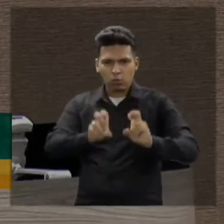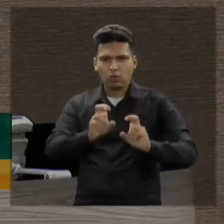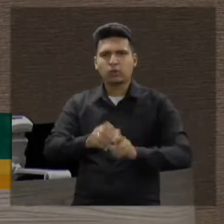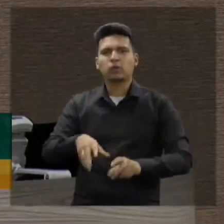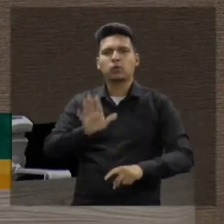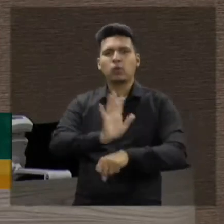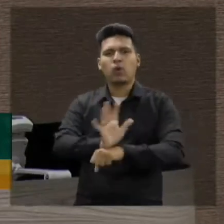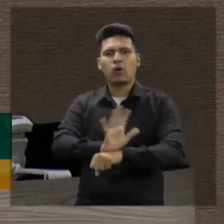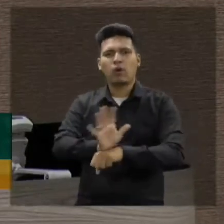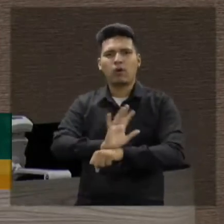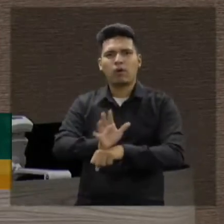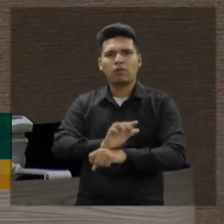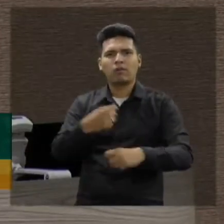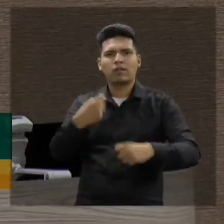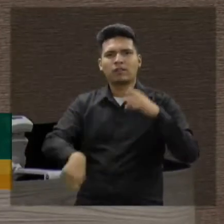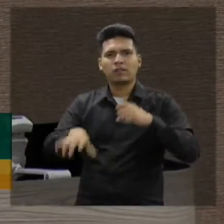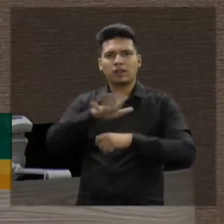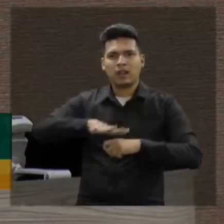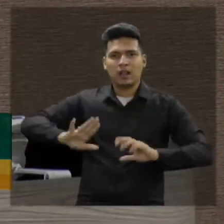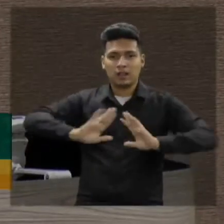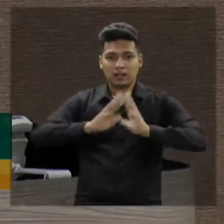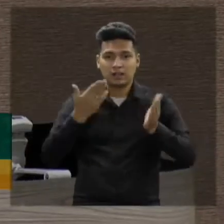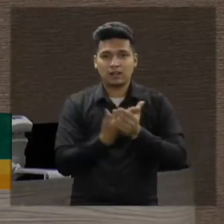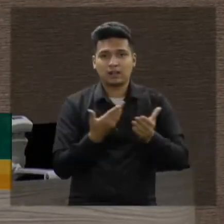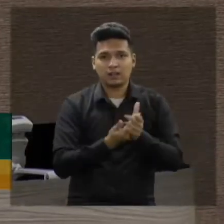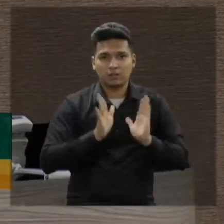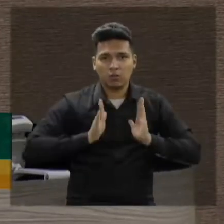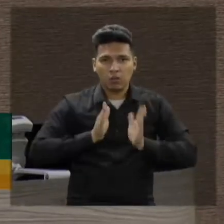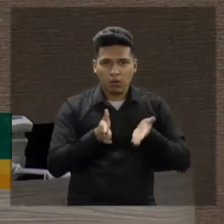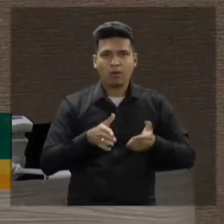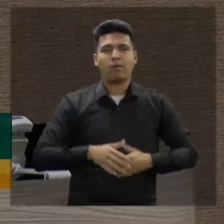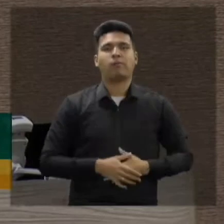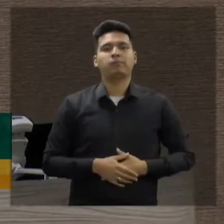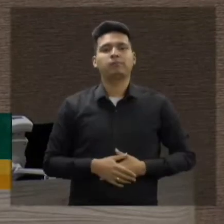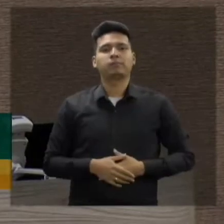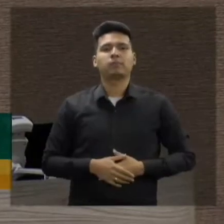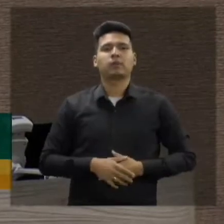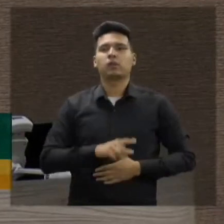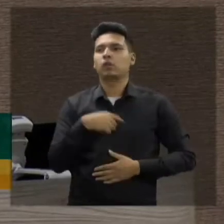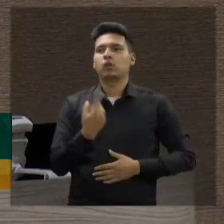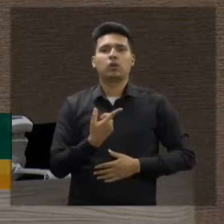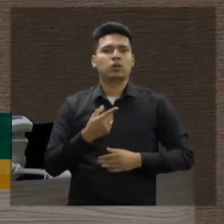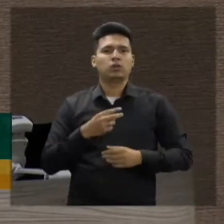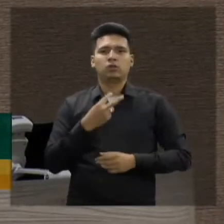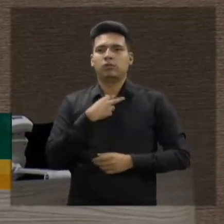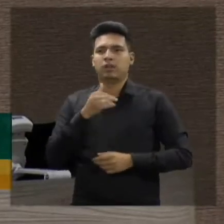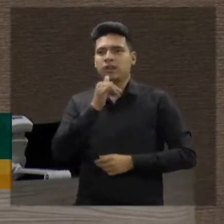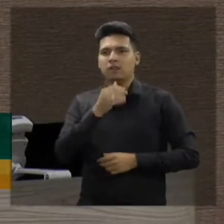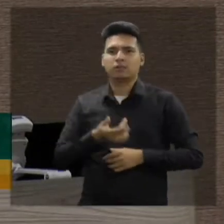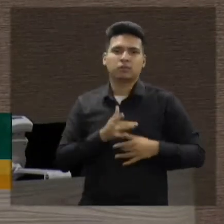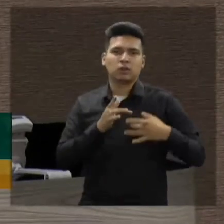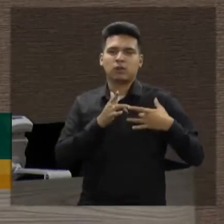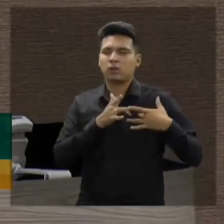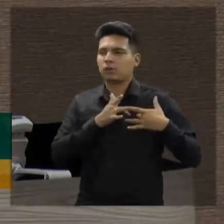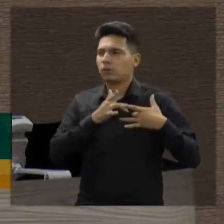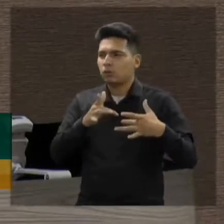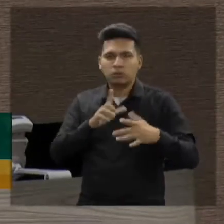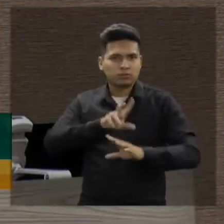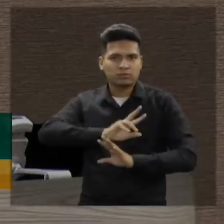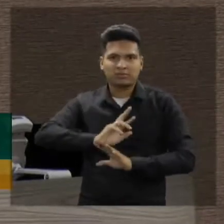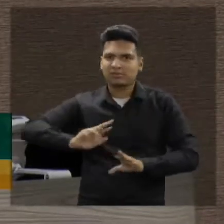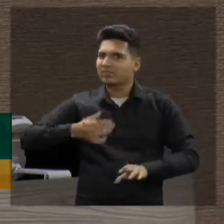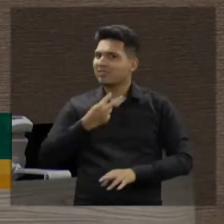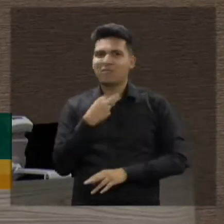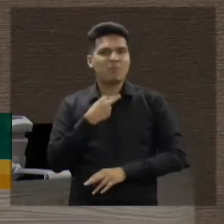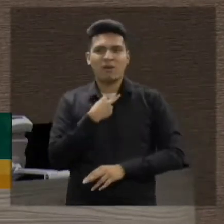pornográfico dentro do ambiente acadêmico escolar não podemos Romantizar não podemos relativizar esse tipo